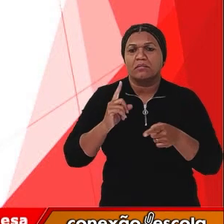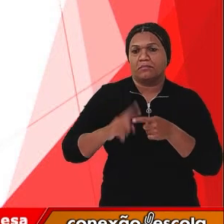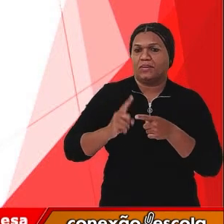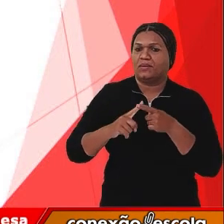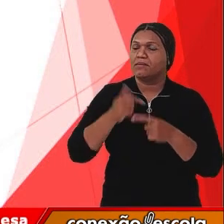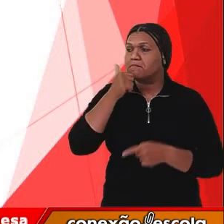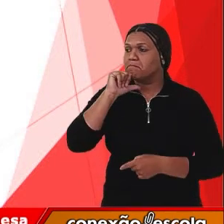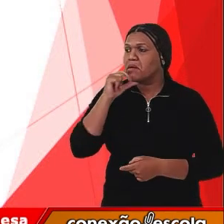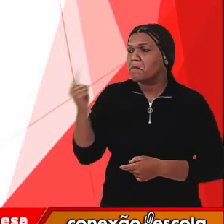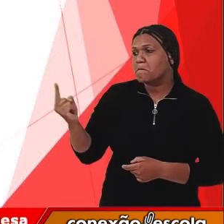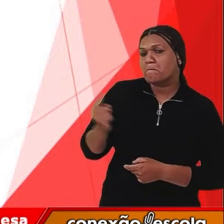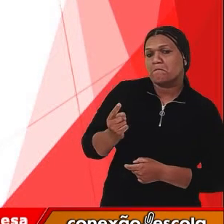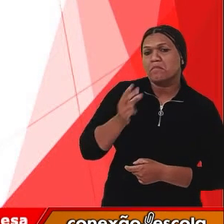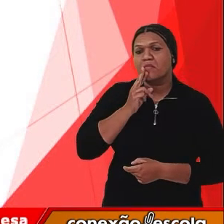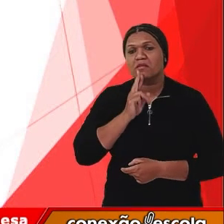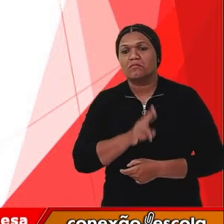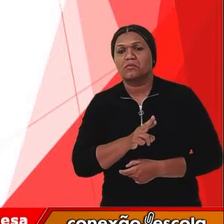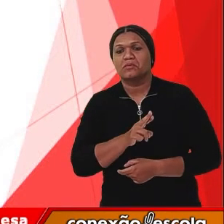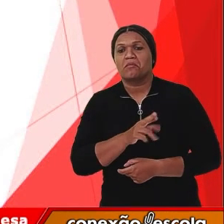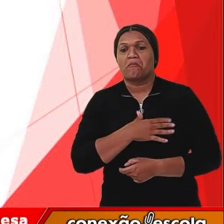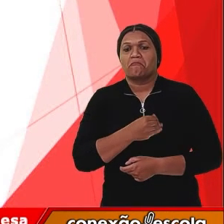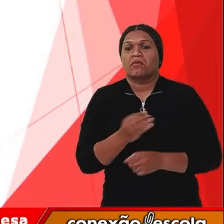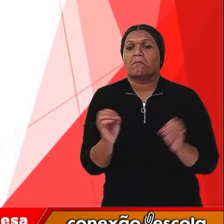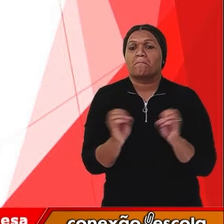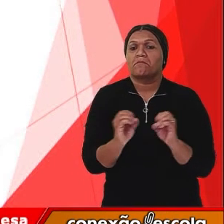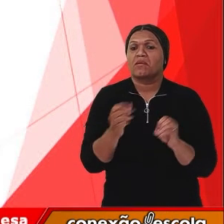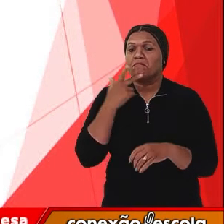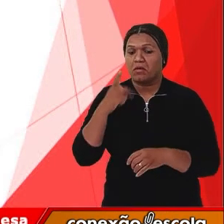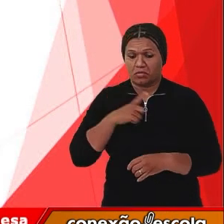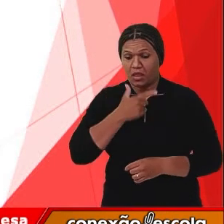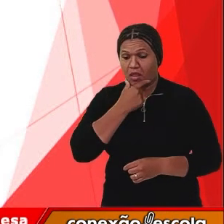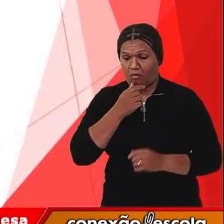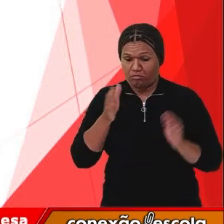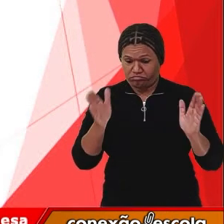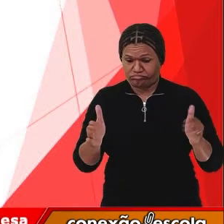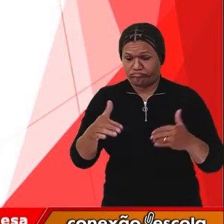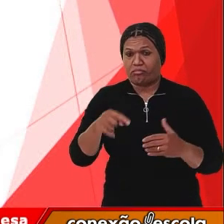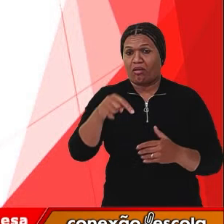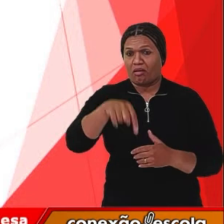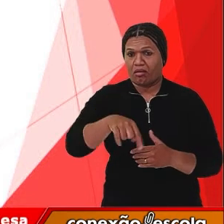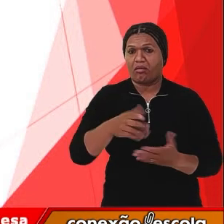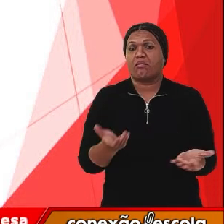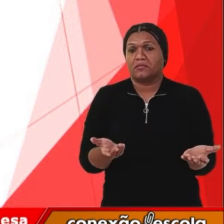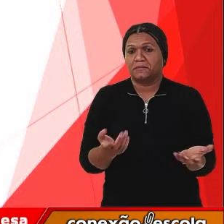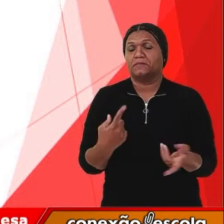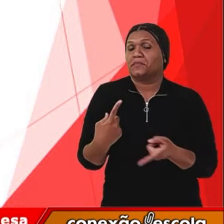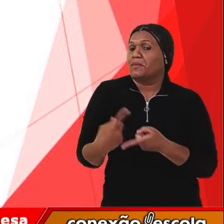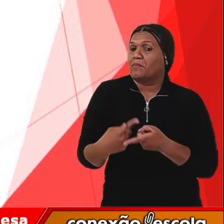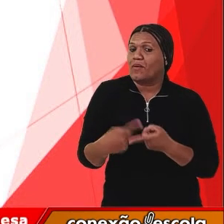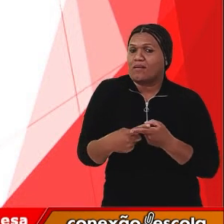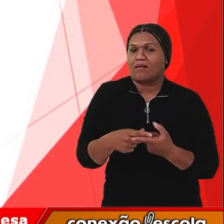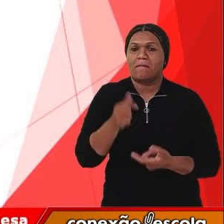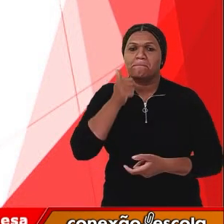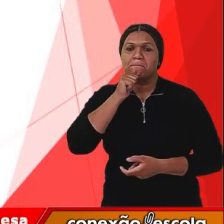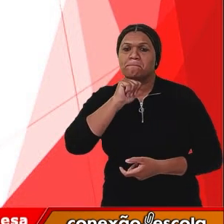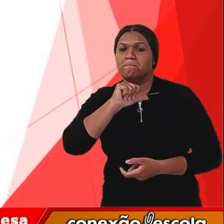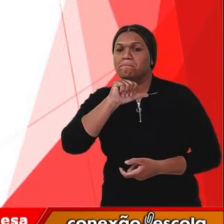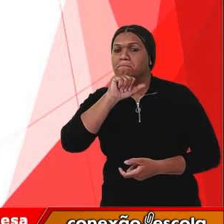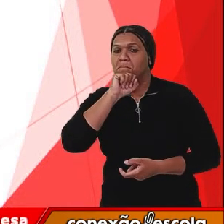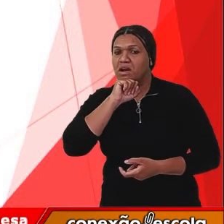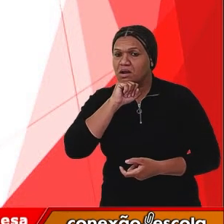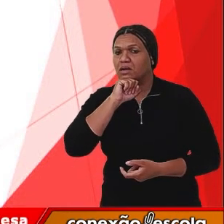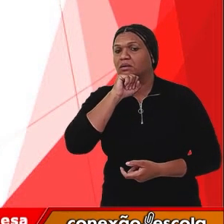será que a mãe não respondeu a filha que dizia que havia um homem dentro da pia Provavelmente porque ela não